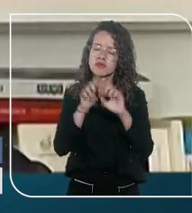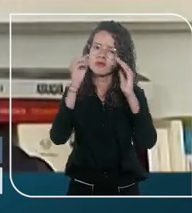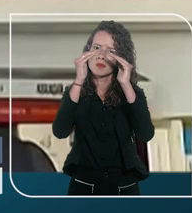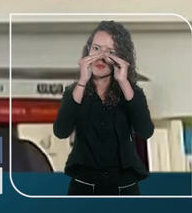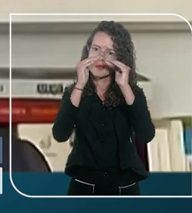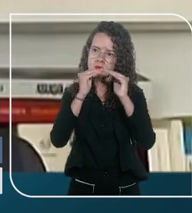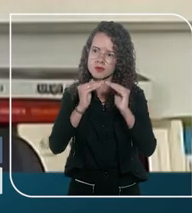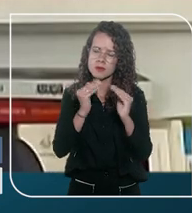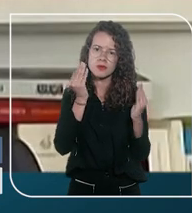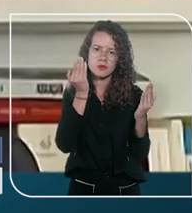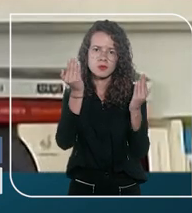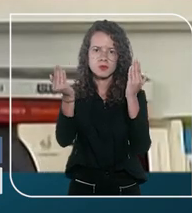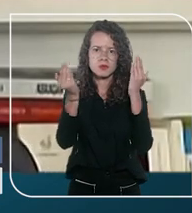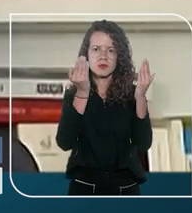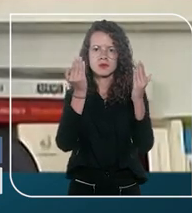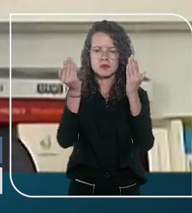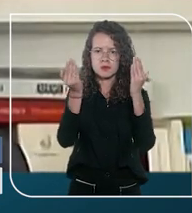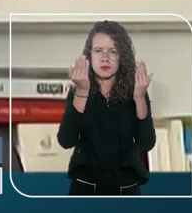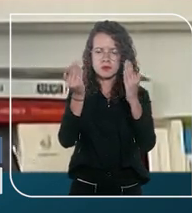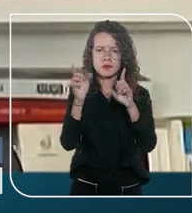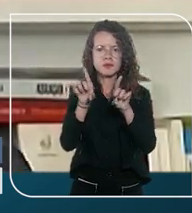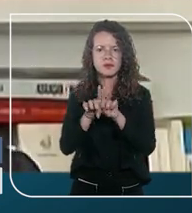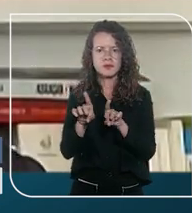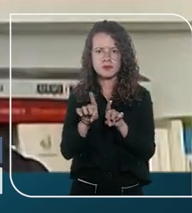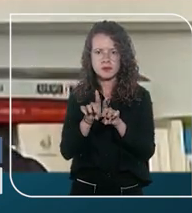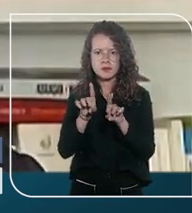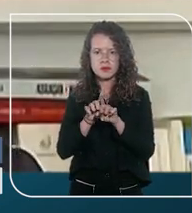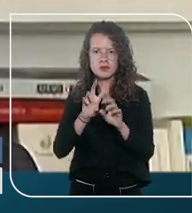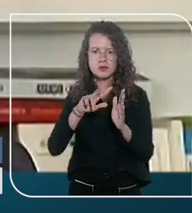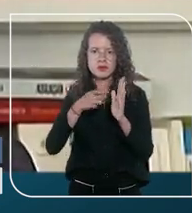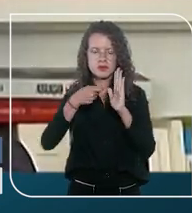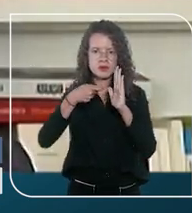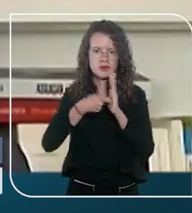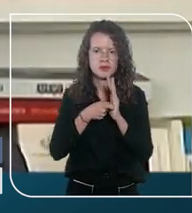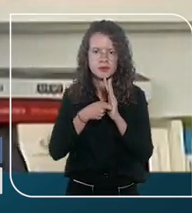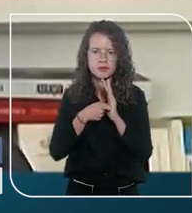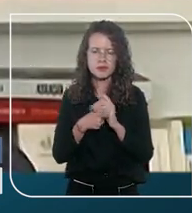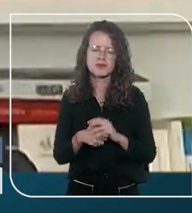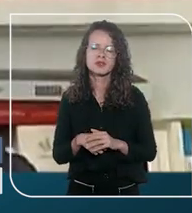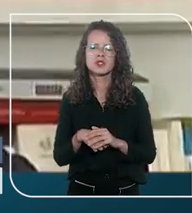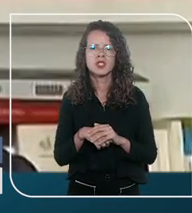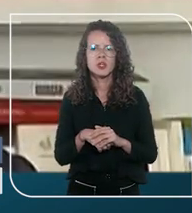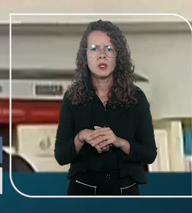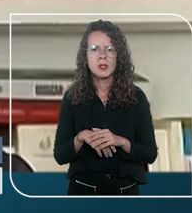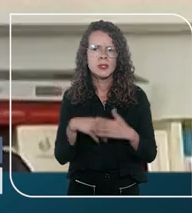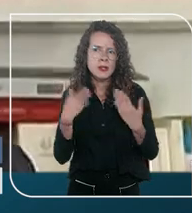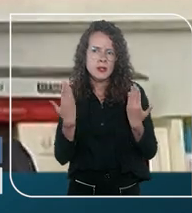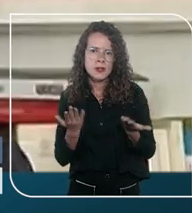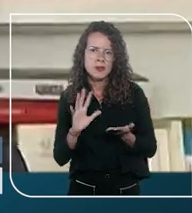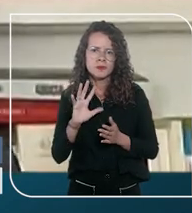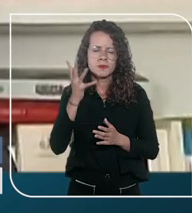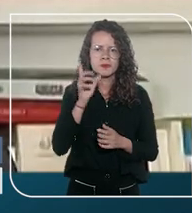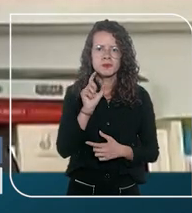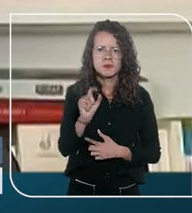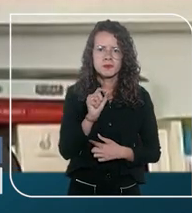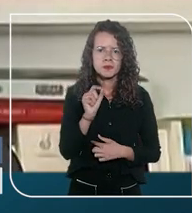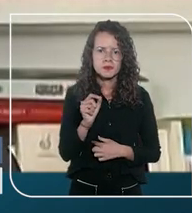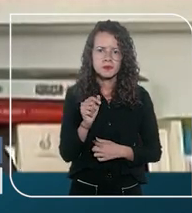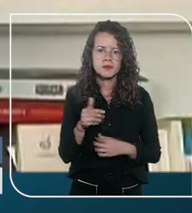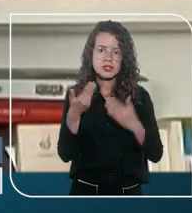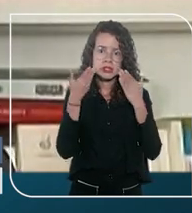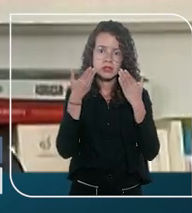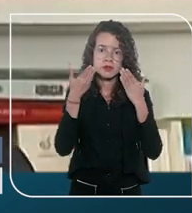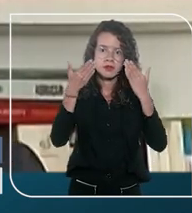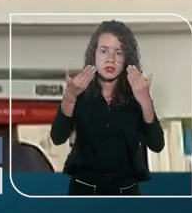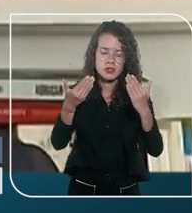os julgados paradigmas, né, e também impugnado. Então, o que acaba acontecendo? Essa demonstração